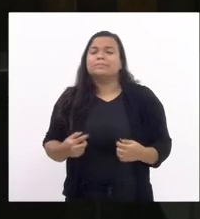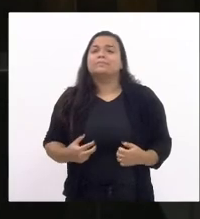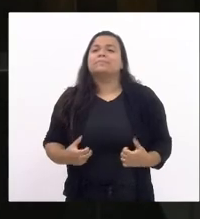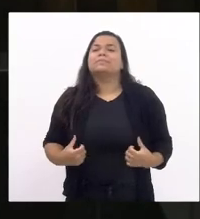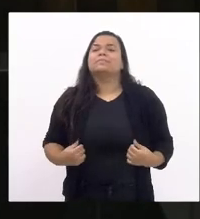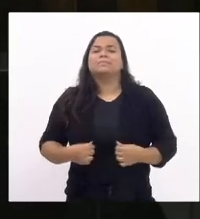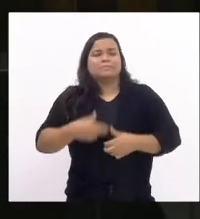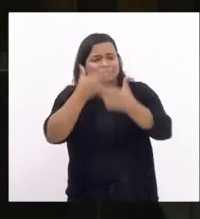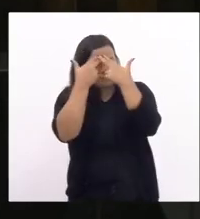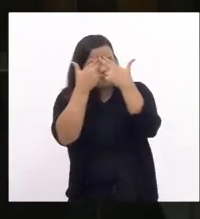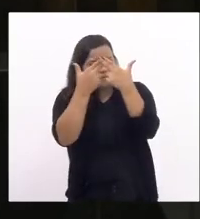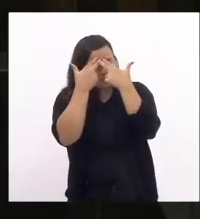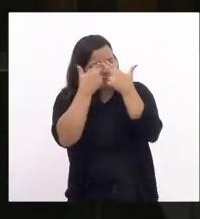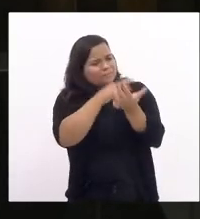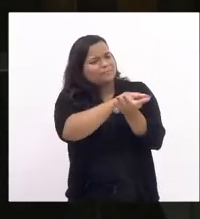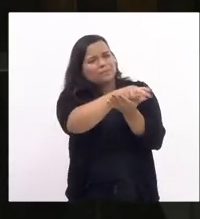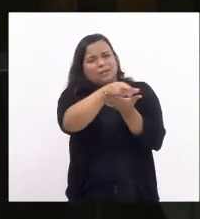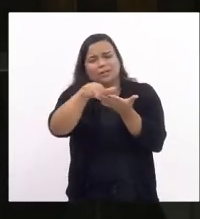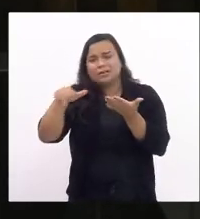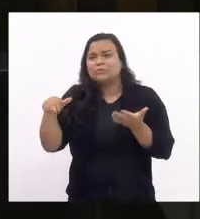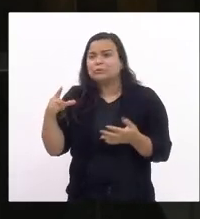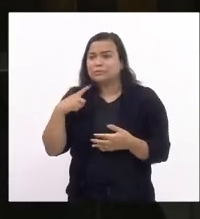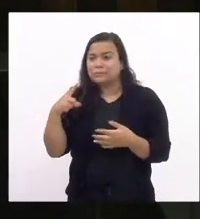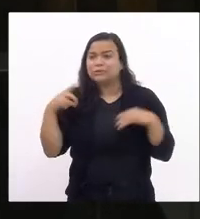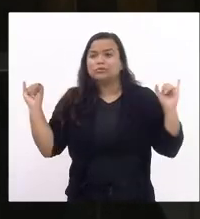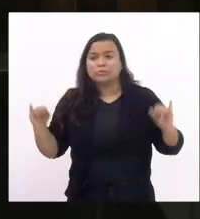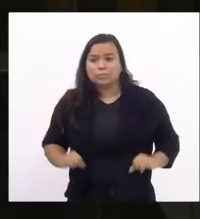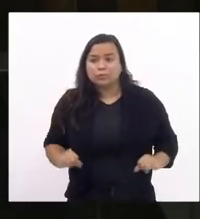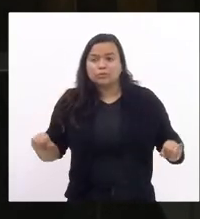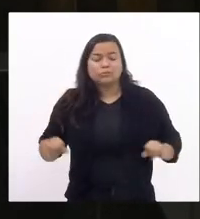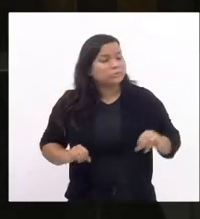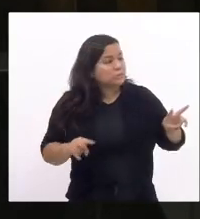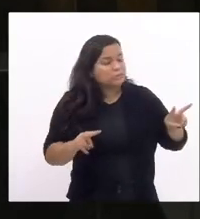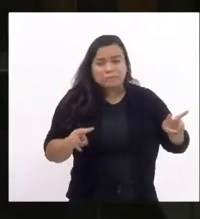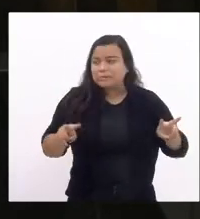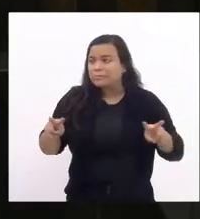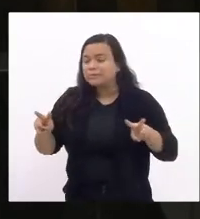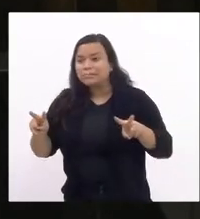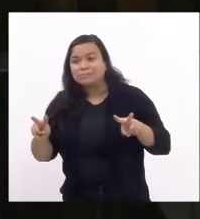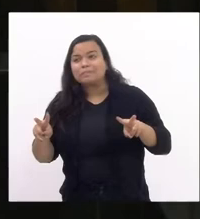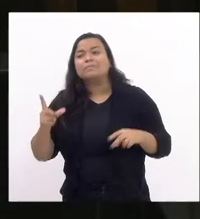de trauma e de sofrimento.